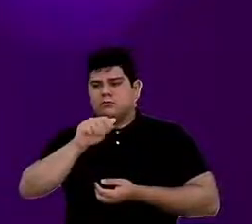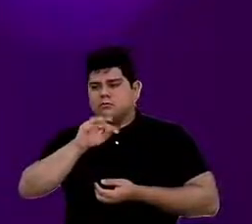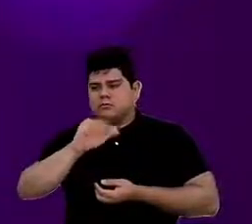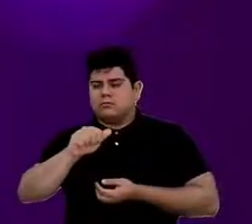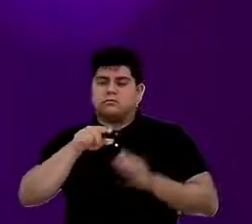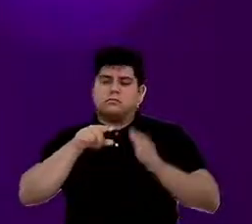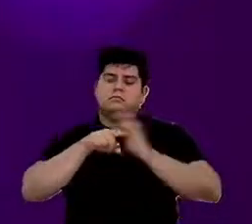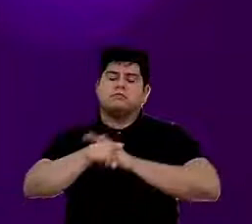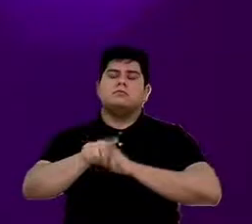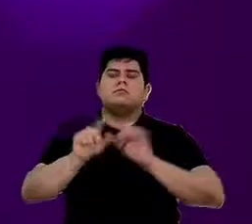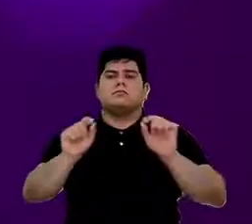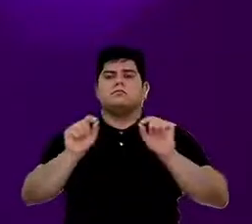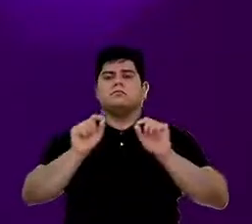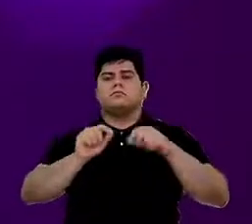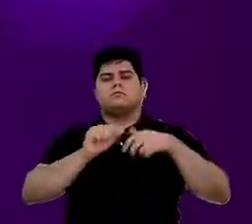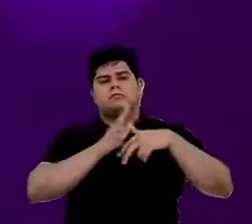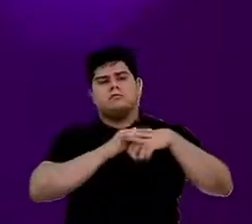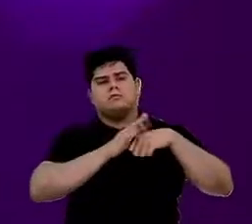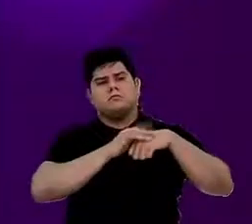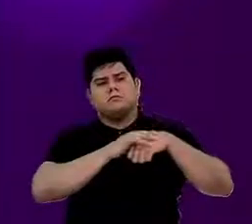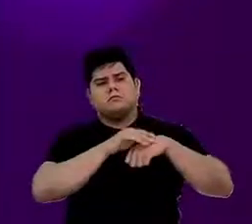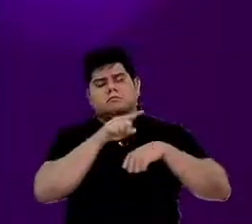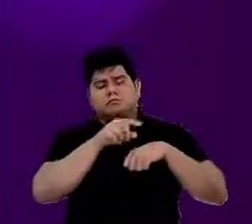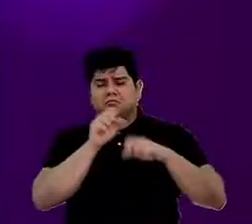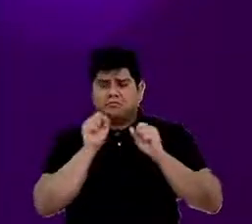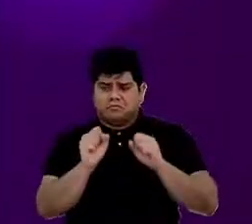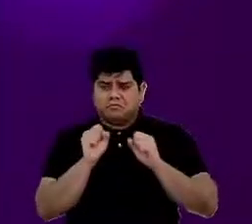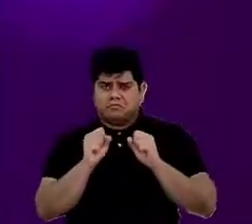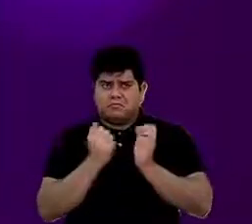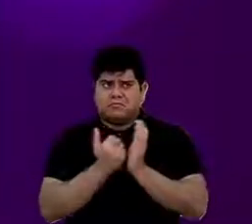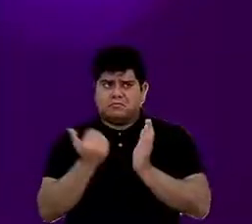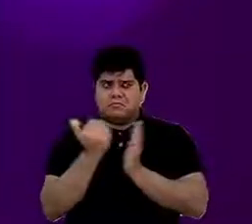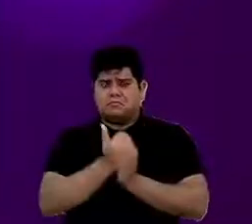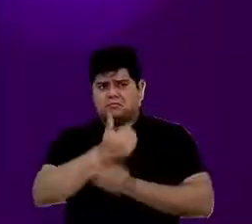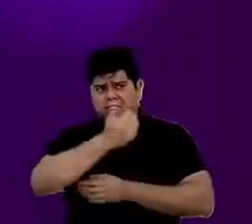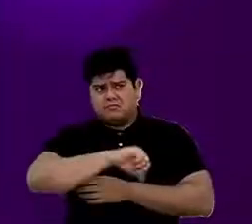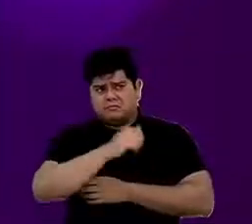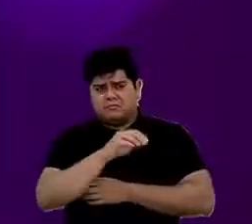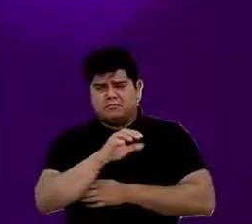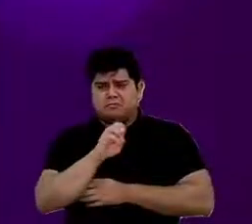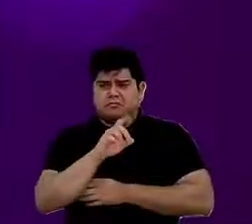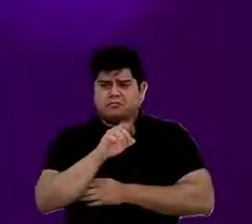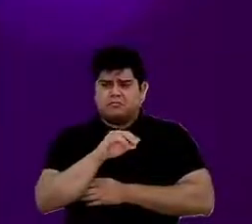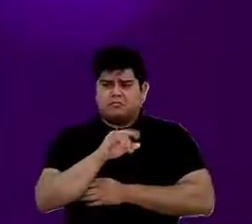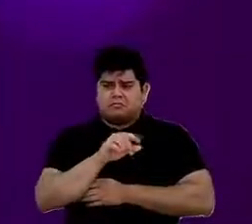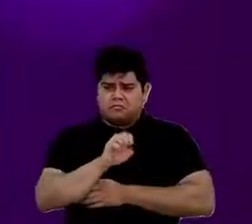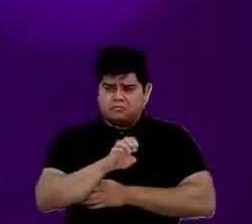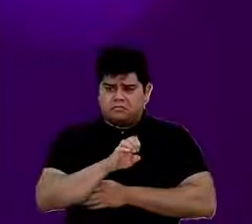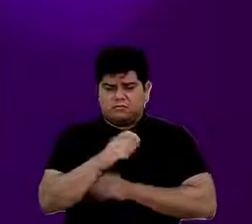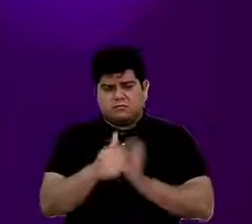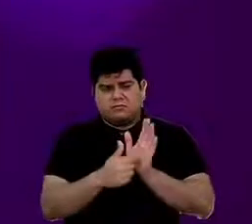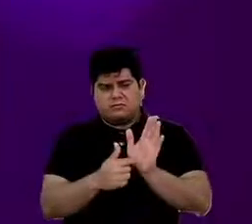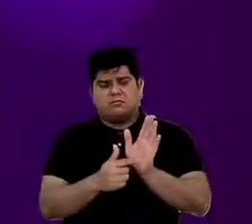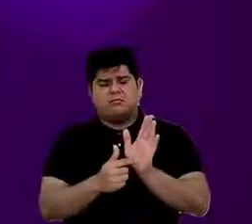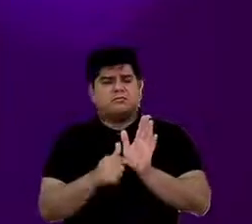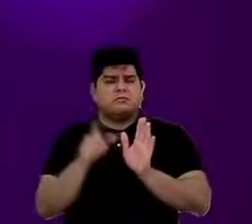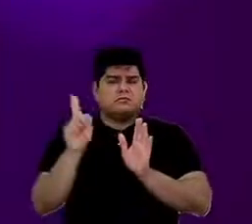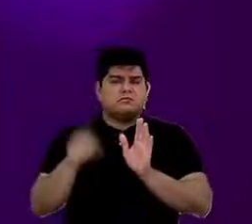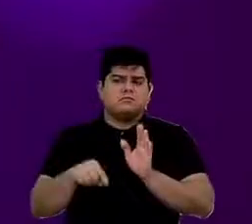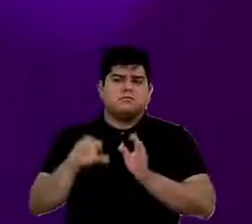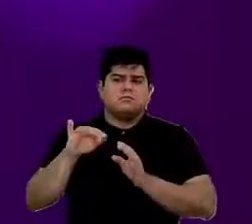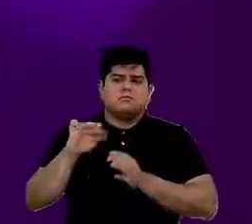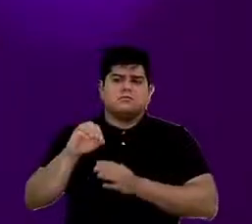seria o seguinte: em doentes com alta probabilidade do diagnóstico de amiloidose pela sua apresentação clínica, se a cintilografia